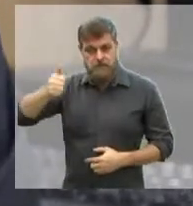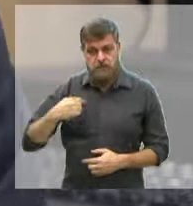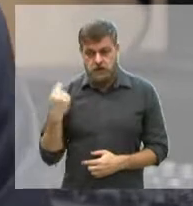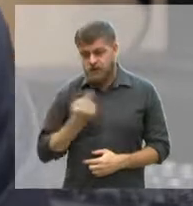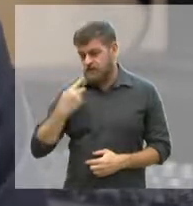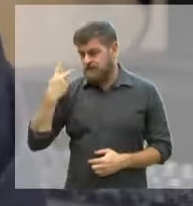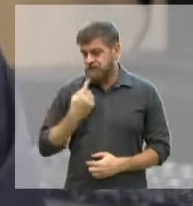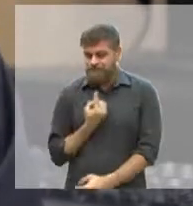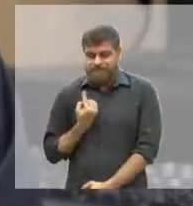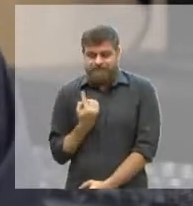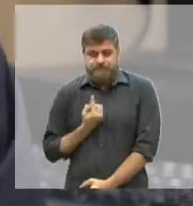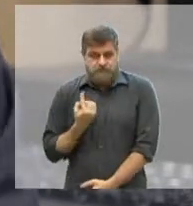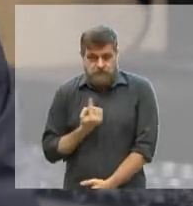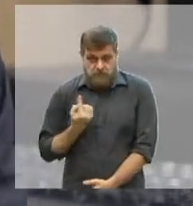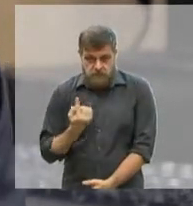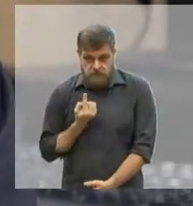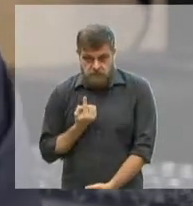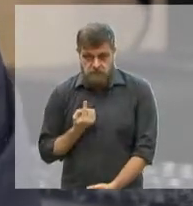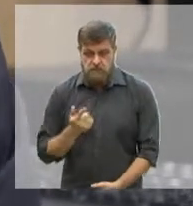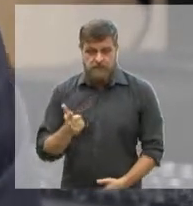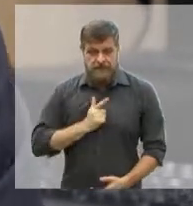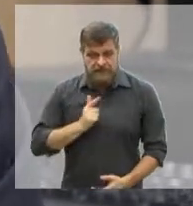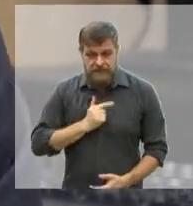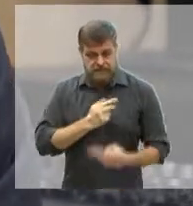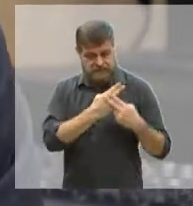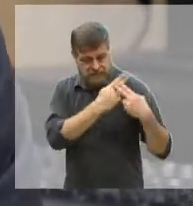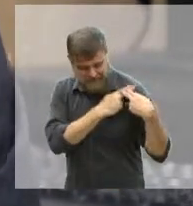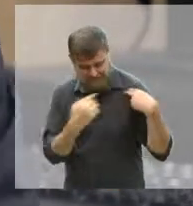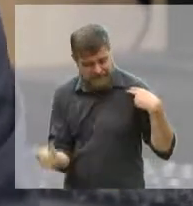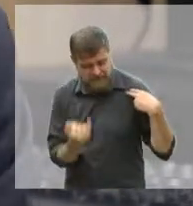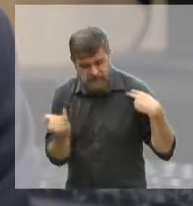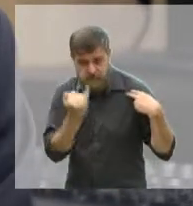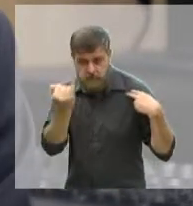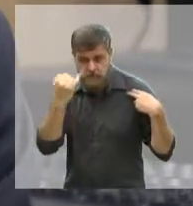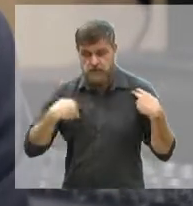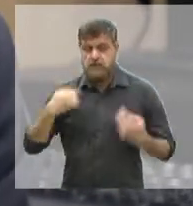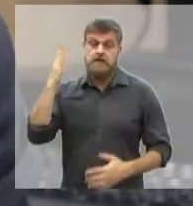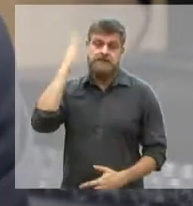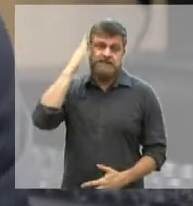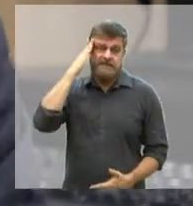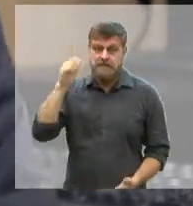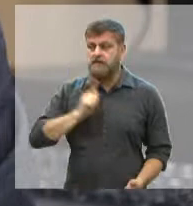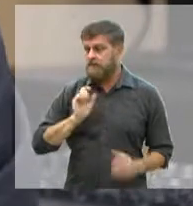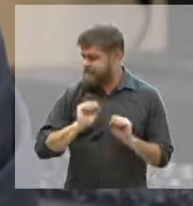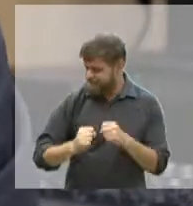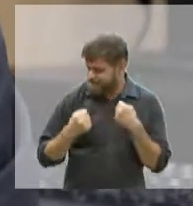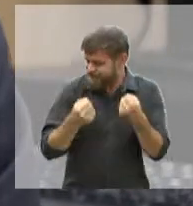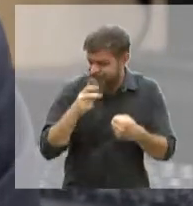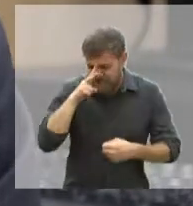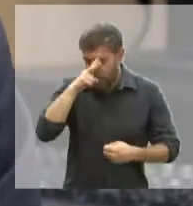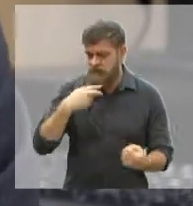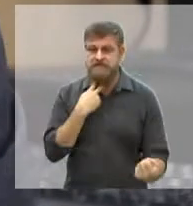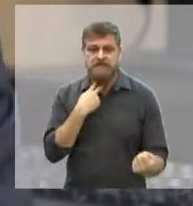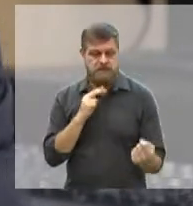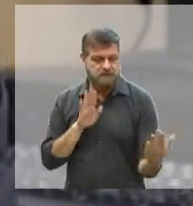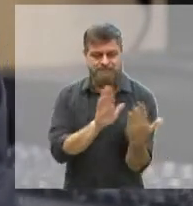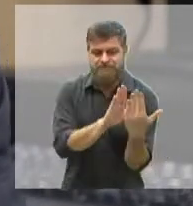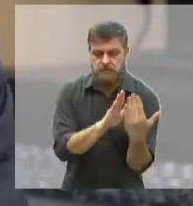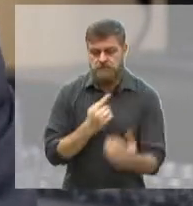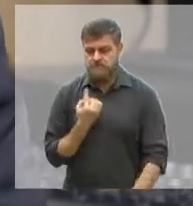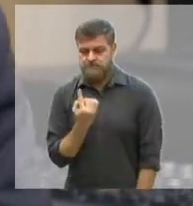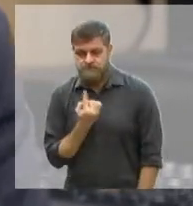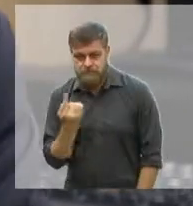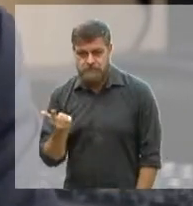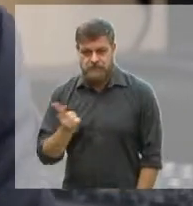vereadores sozinhos, que pese a gente ter um papel que a gente cumpre importante, a gente sabe que a gente não tem força para enfrentar isso só. Só